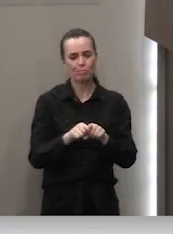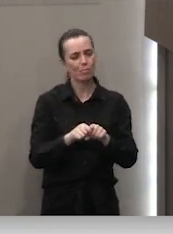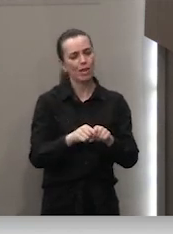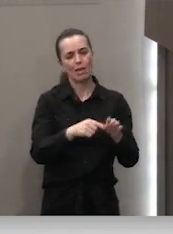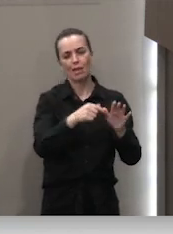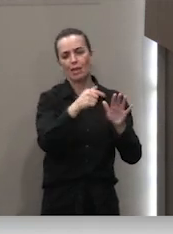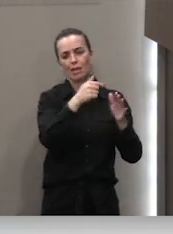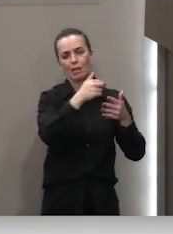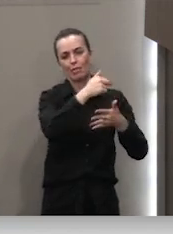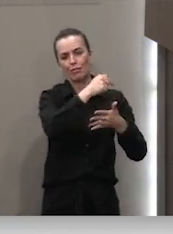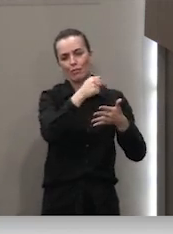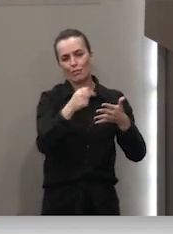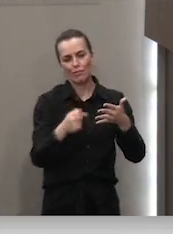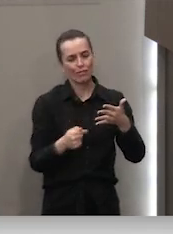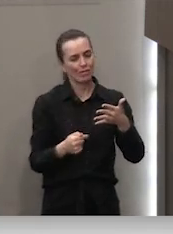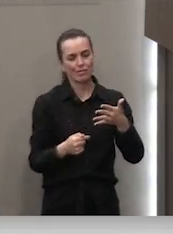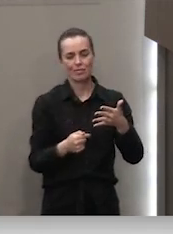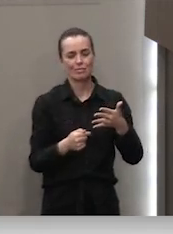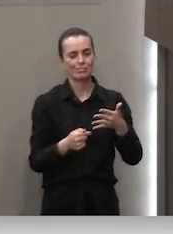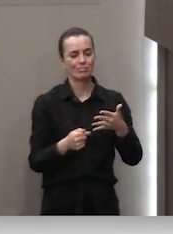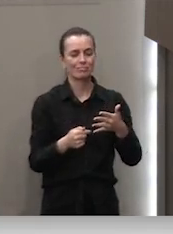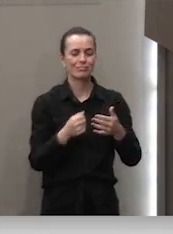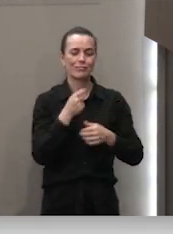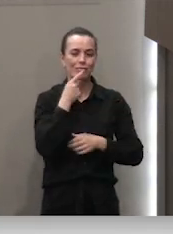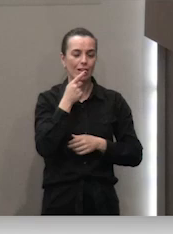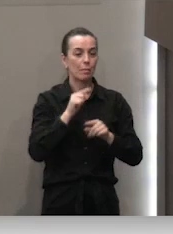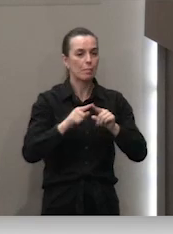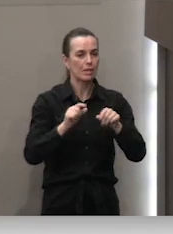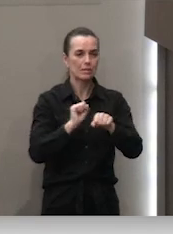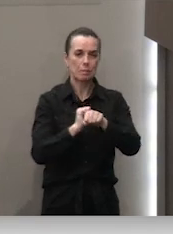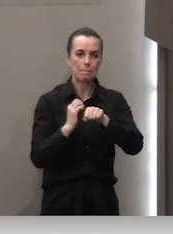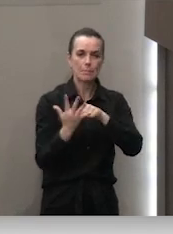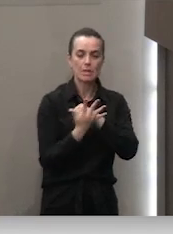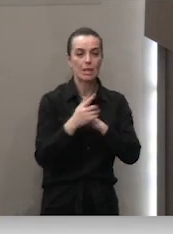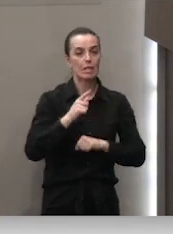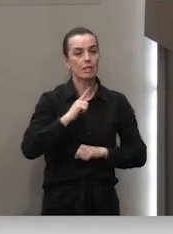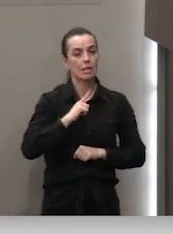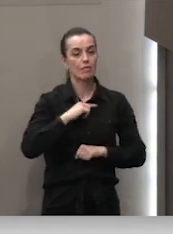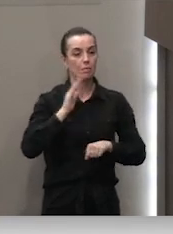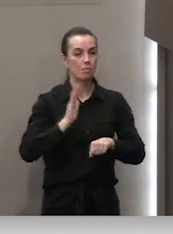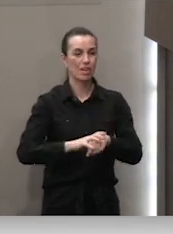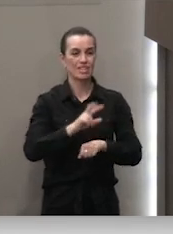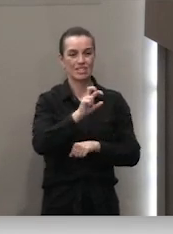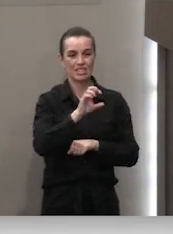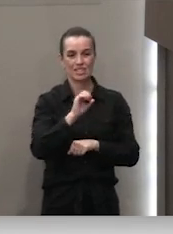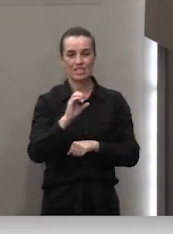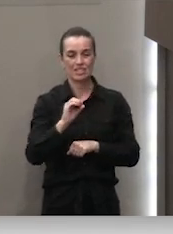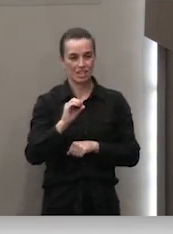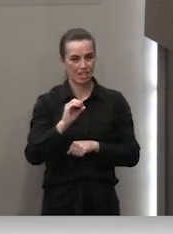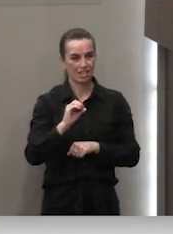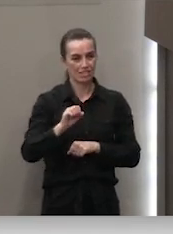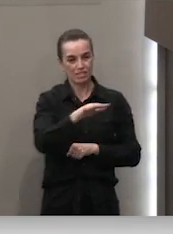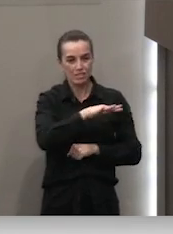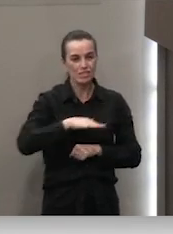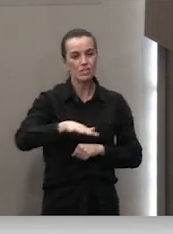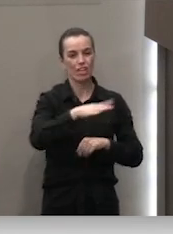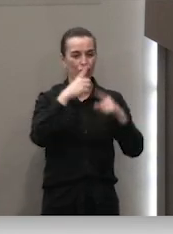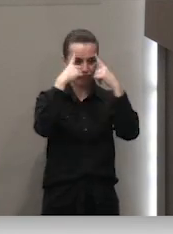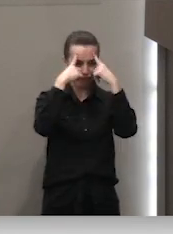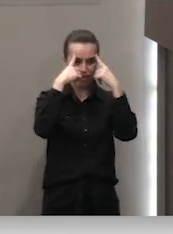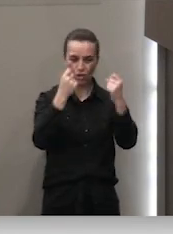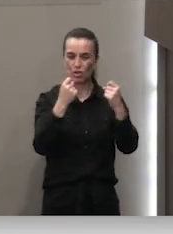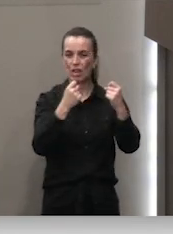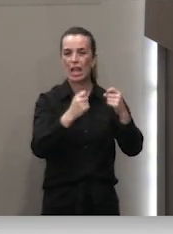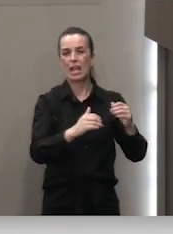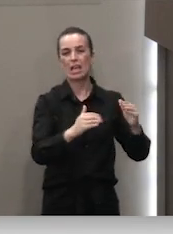citei no início aqui no município de Passo Fundo, onde tivemos mais de 500 casos de violência doméstica, que eles ficavam por muitas